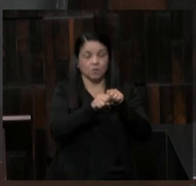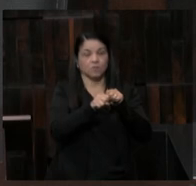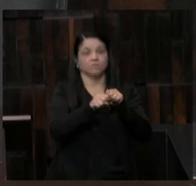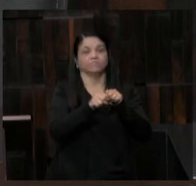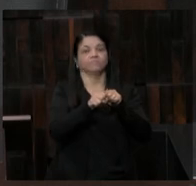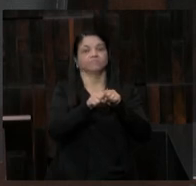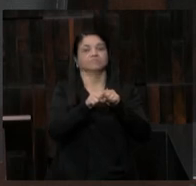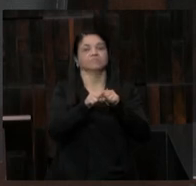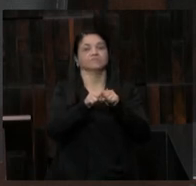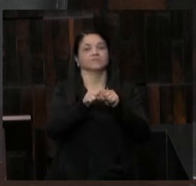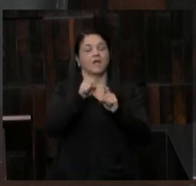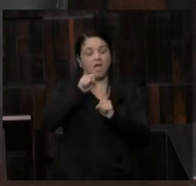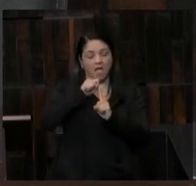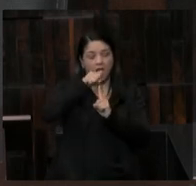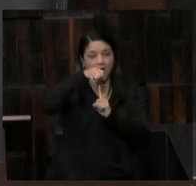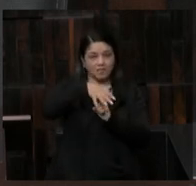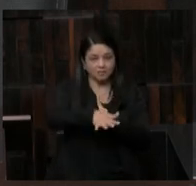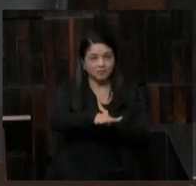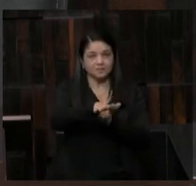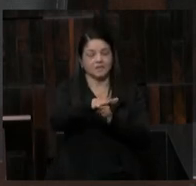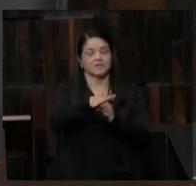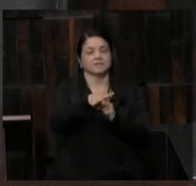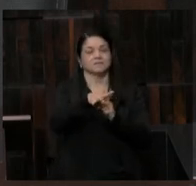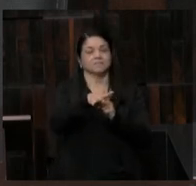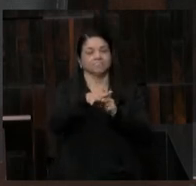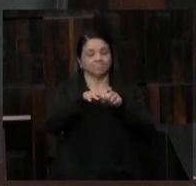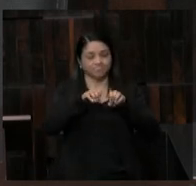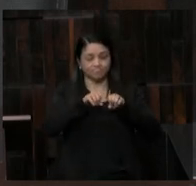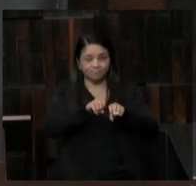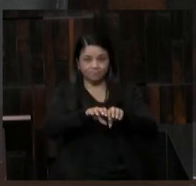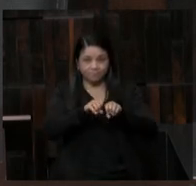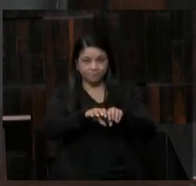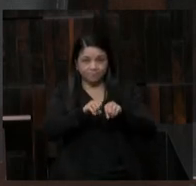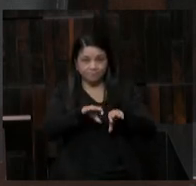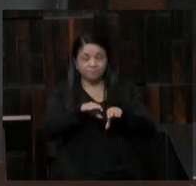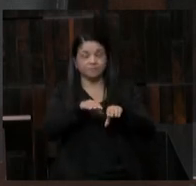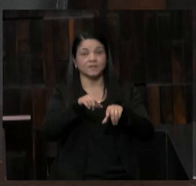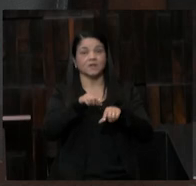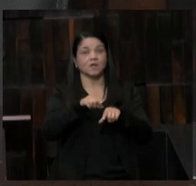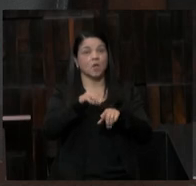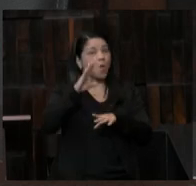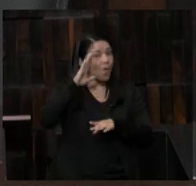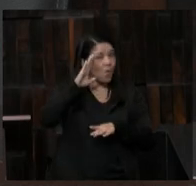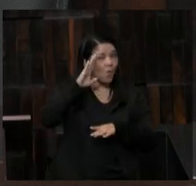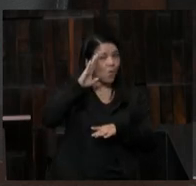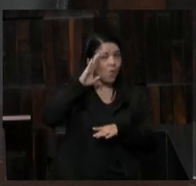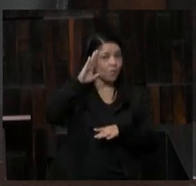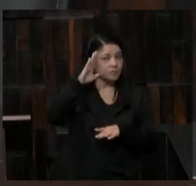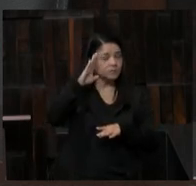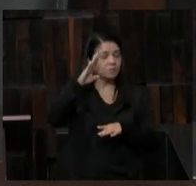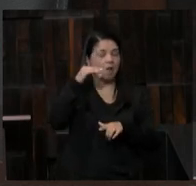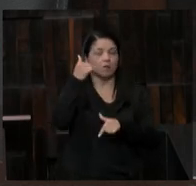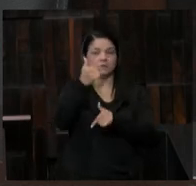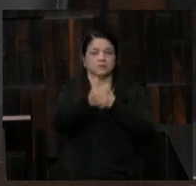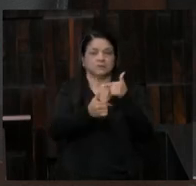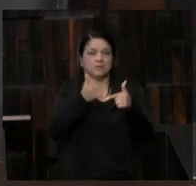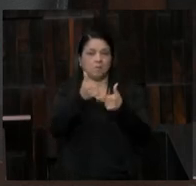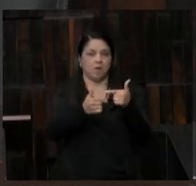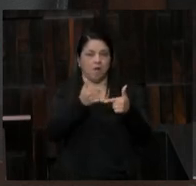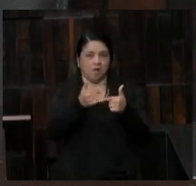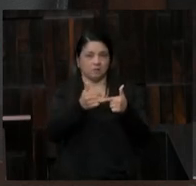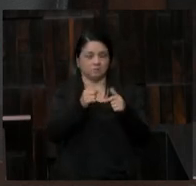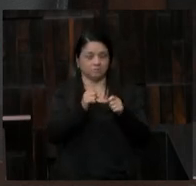dando para a gente, para todos os catequistas, é que é o arco principal do nosso trabalho. Todos